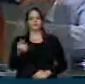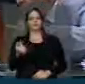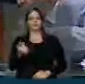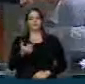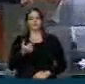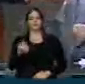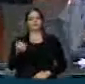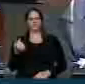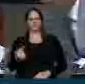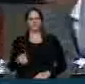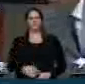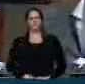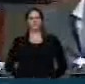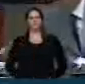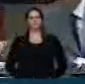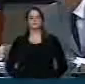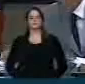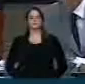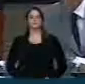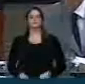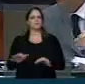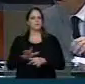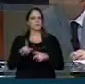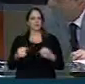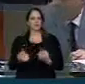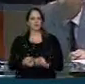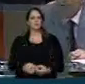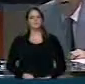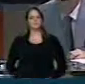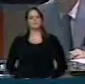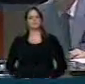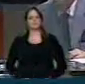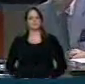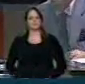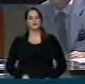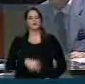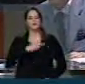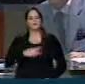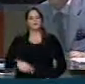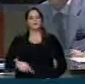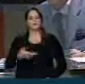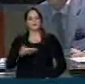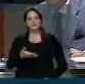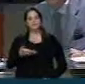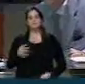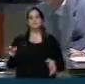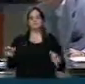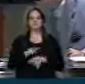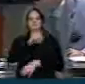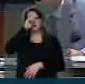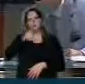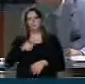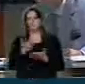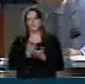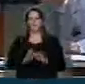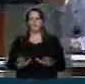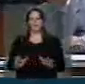sessão. São 7h42. O presidente Henrique Eduardo Alves termina esta sessão